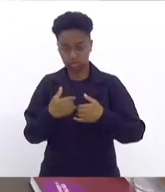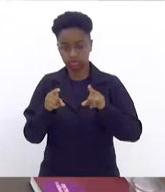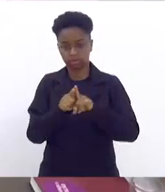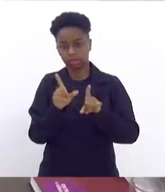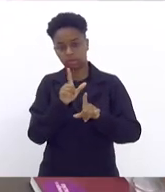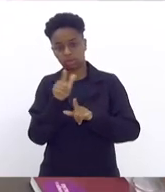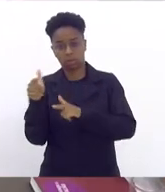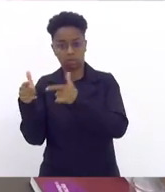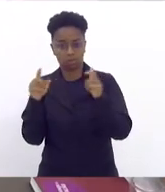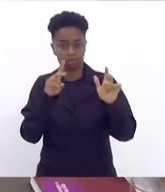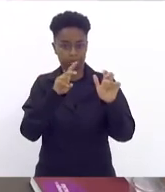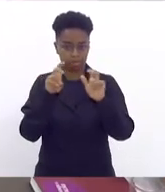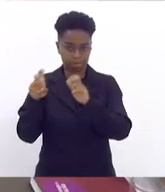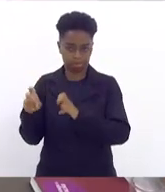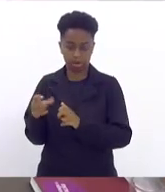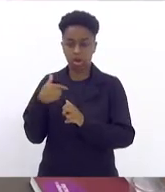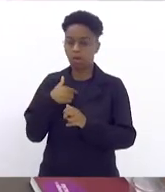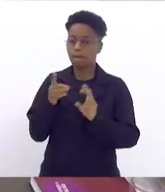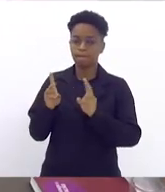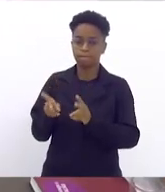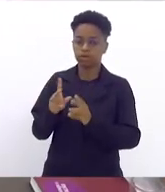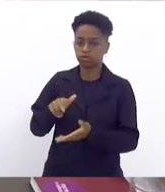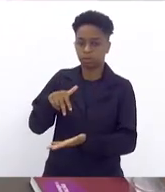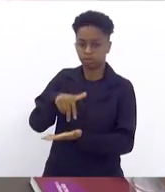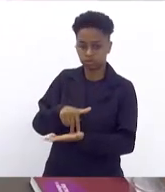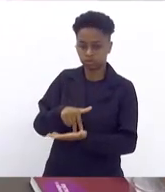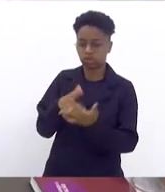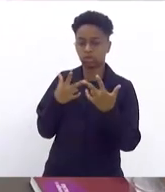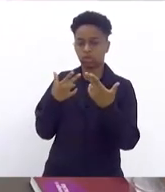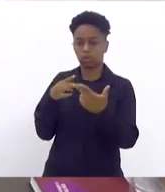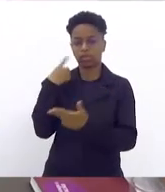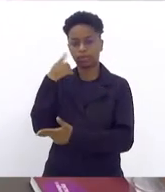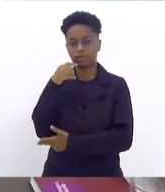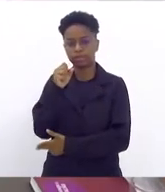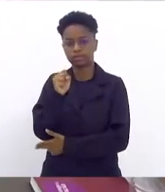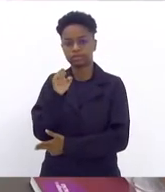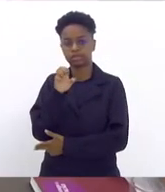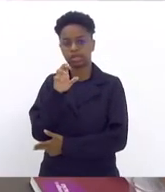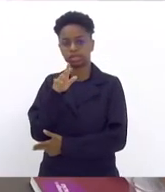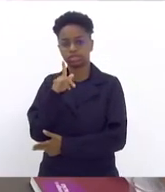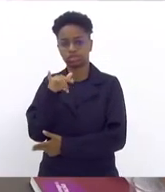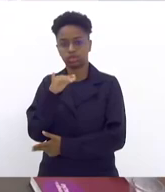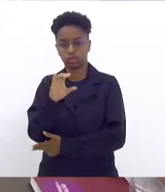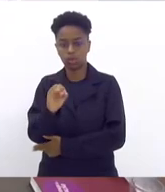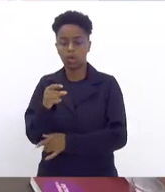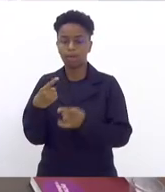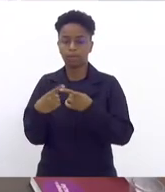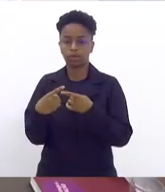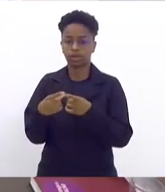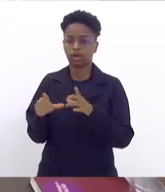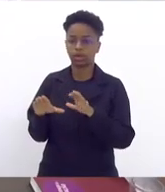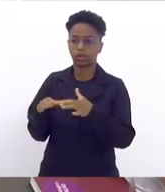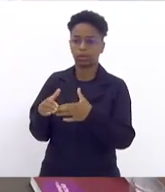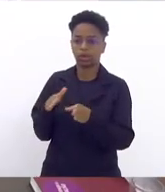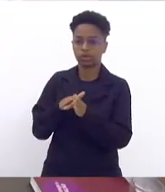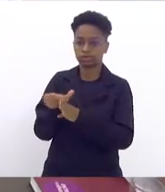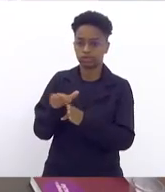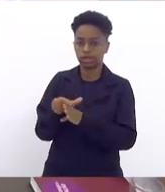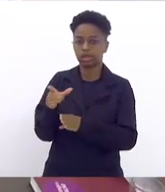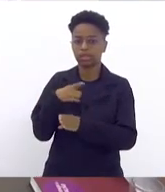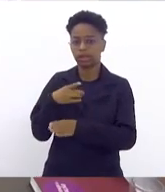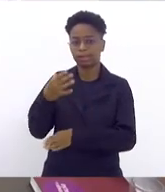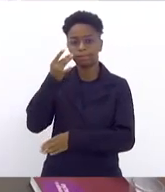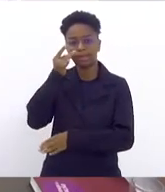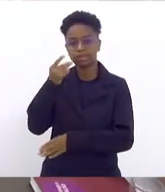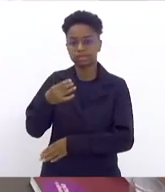providências. Eu adotarei a mesma postura que adotei em relação ao deputado Dr. Serginho, porque a assessoria do deputado Vinícius Cozolino está presente e